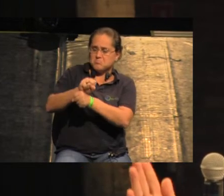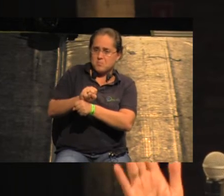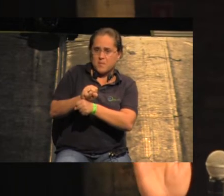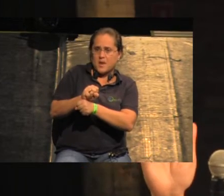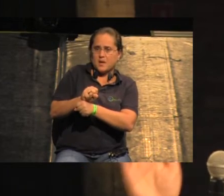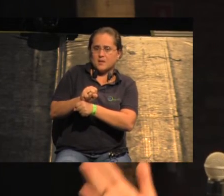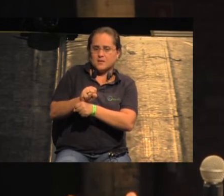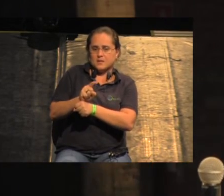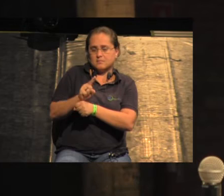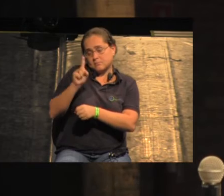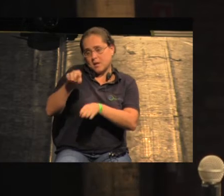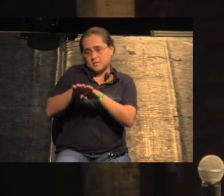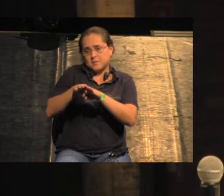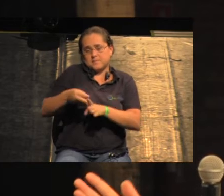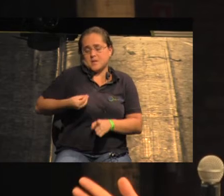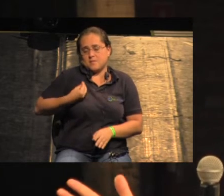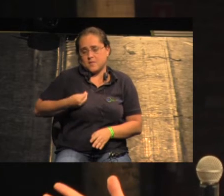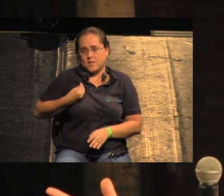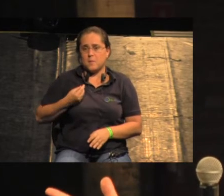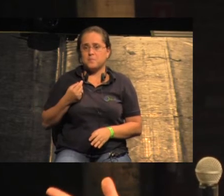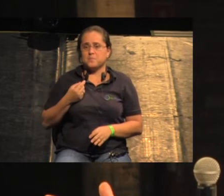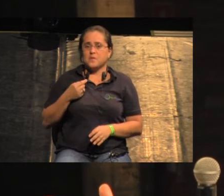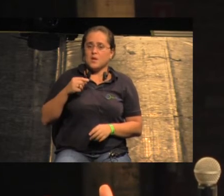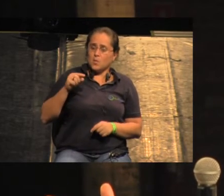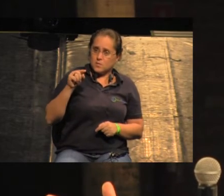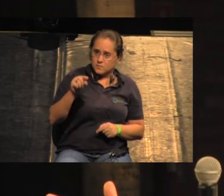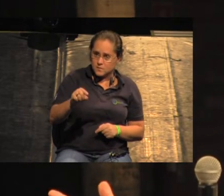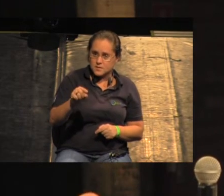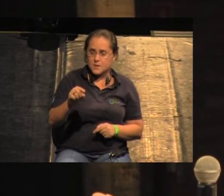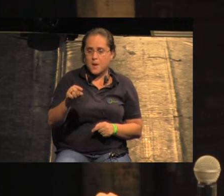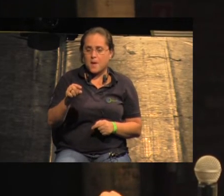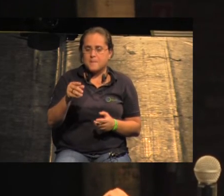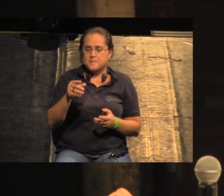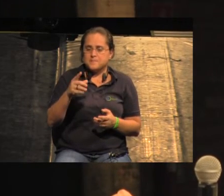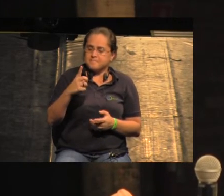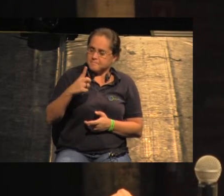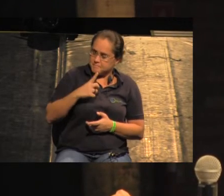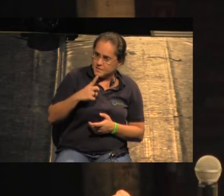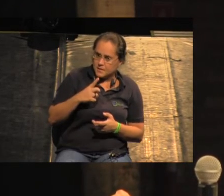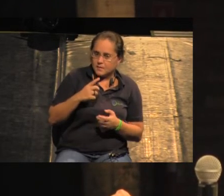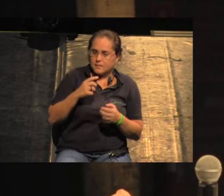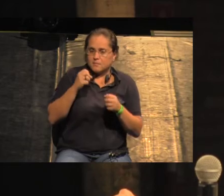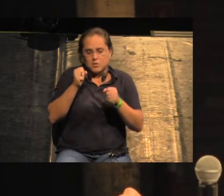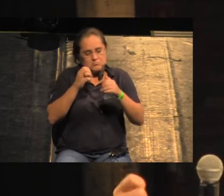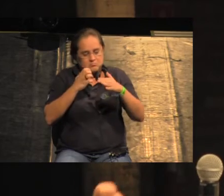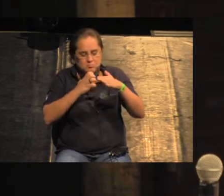outro. O congelamento é um congelamento da vida também, né? Então, quando você tem a